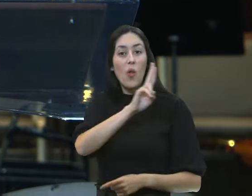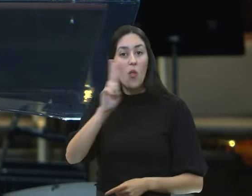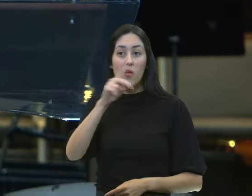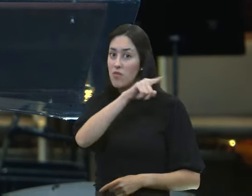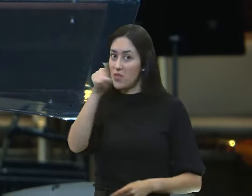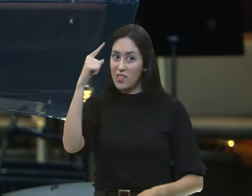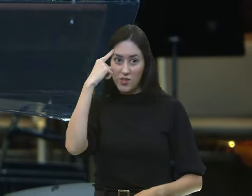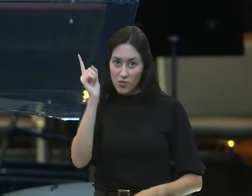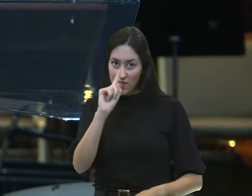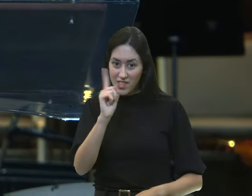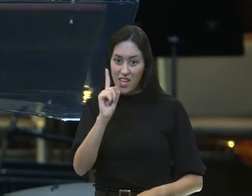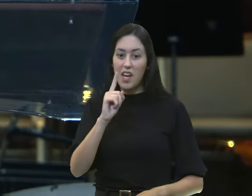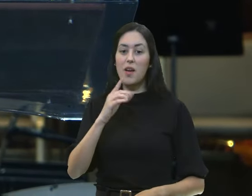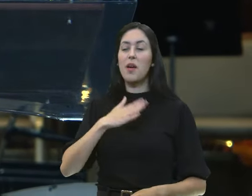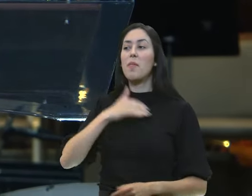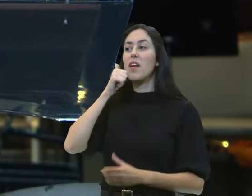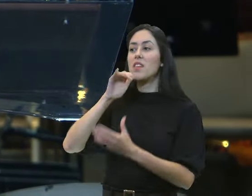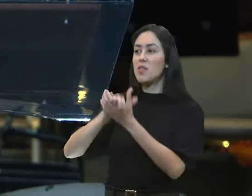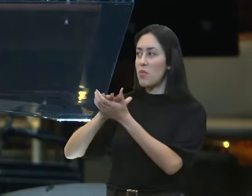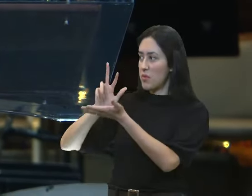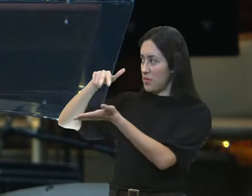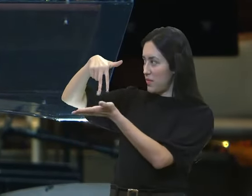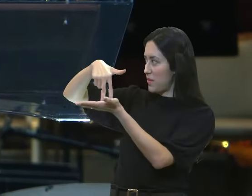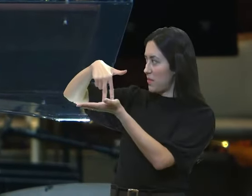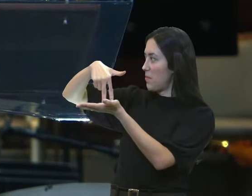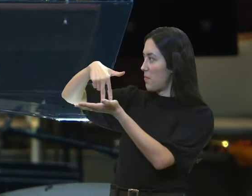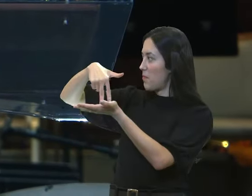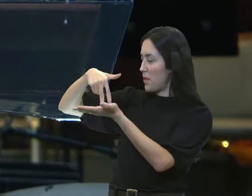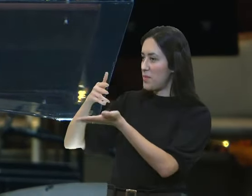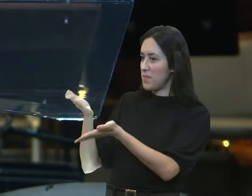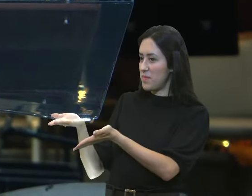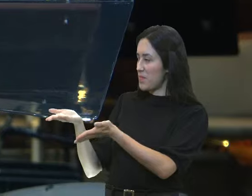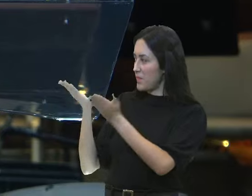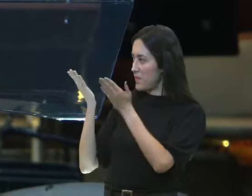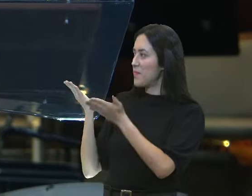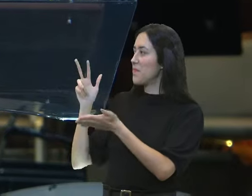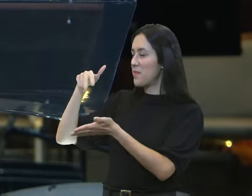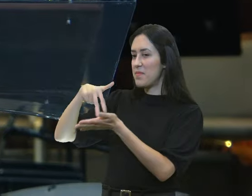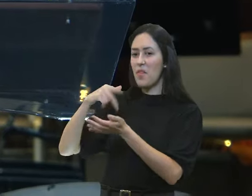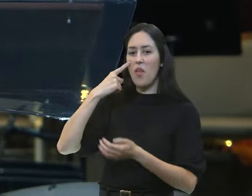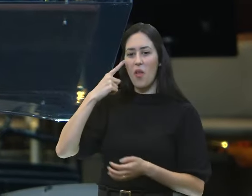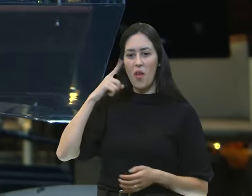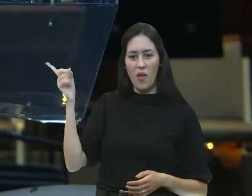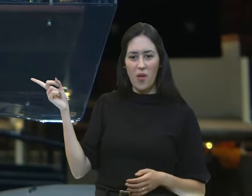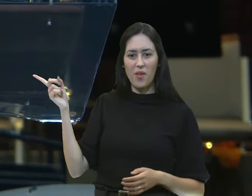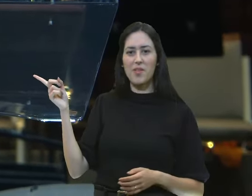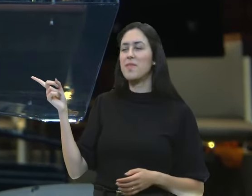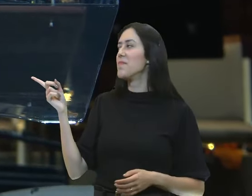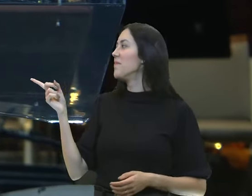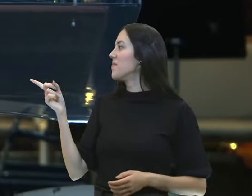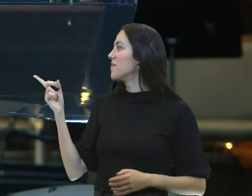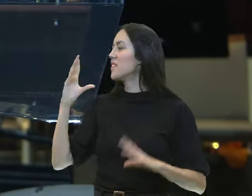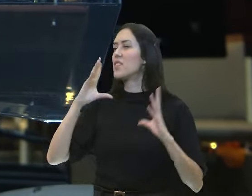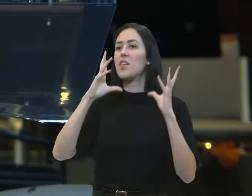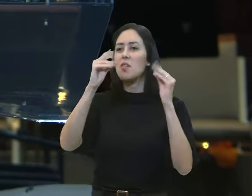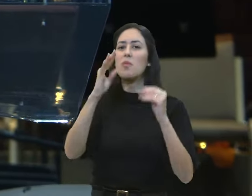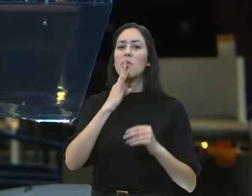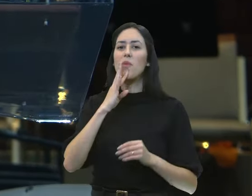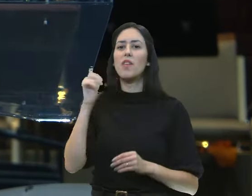sabem, né? Então fica de pé, meu amor, aí no lugar. Vamos lá. Olha lá, ó, tá vendo ela ali? Todo mundo conhece